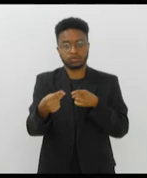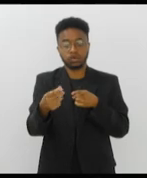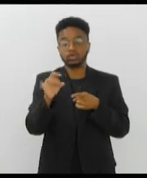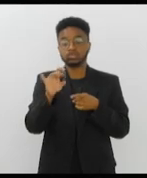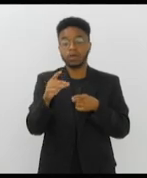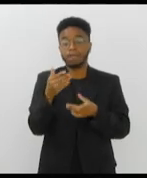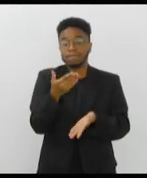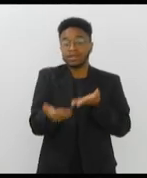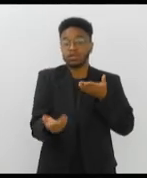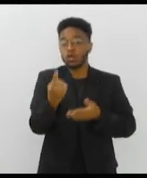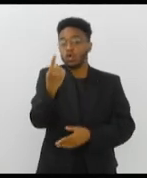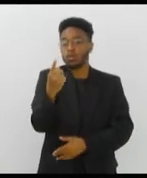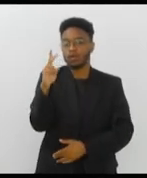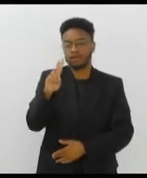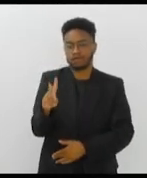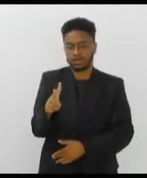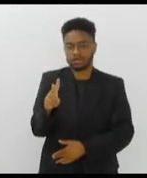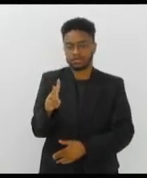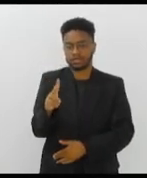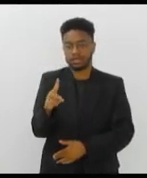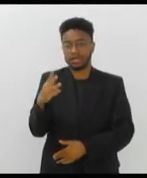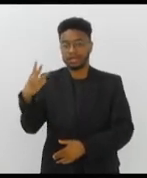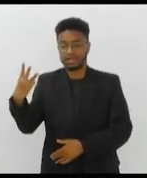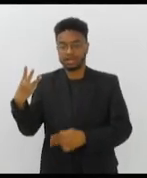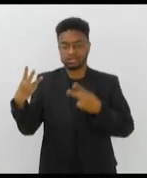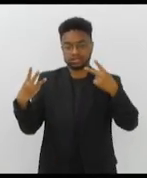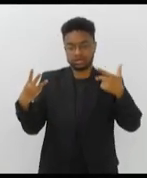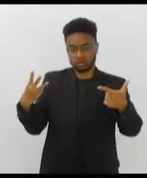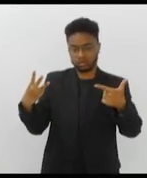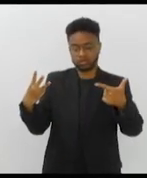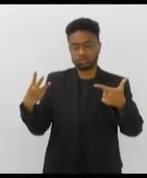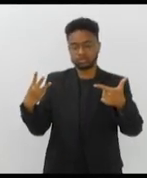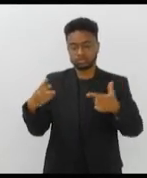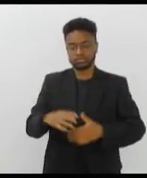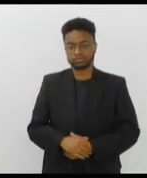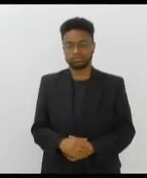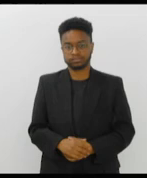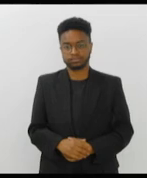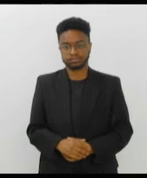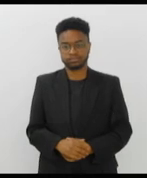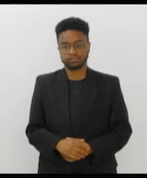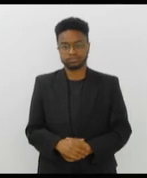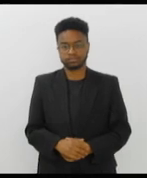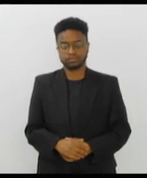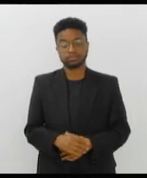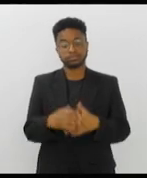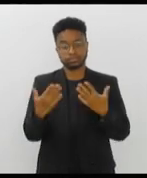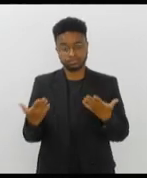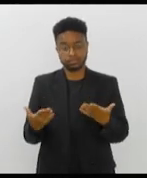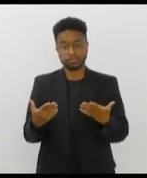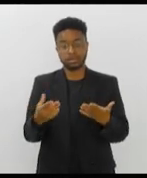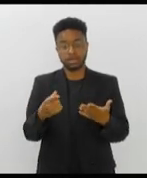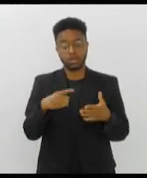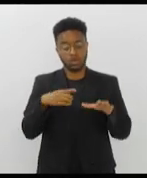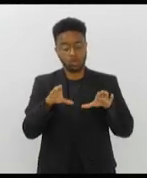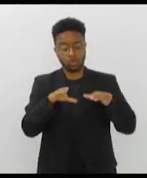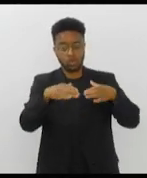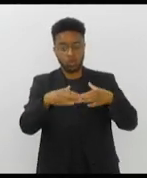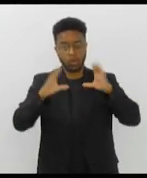derrota por 3-2. Foi um time de